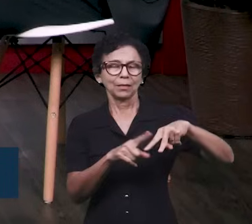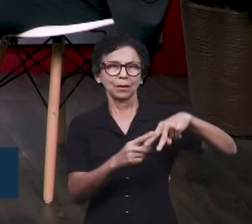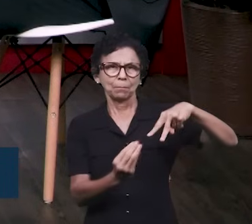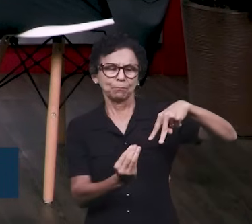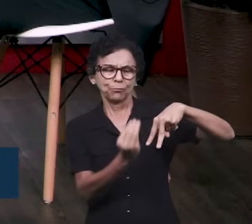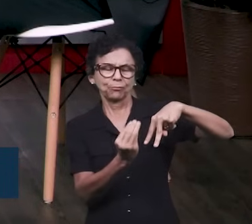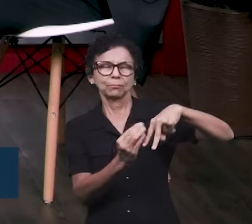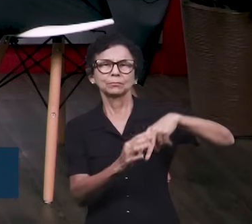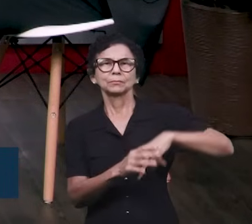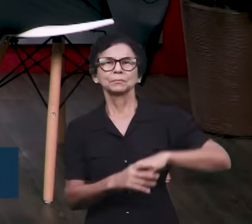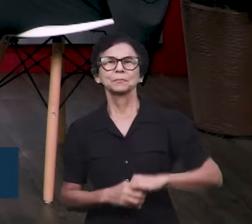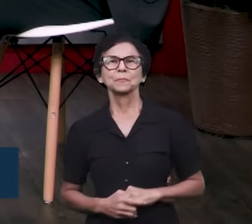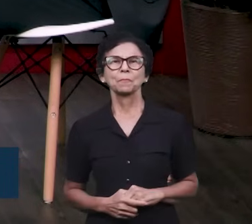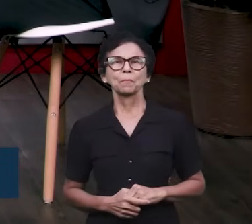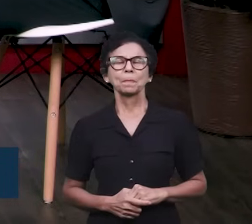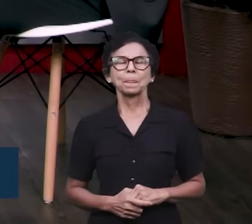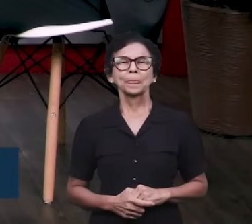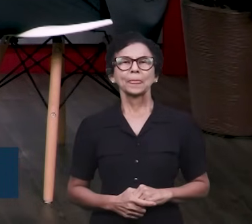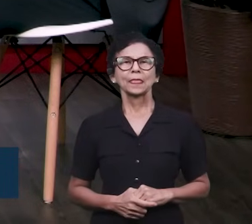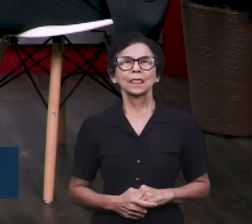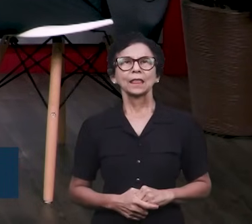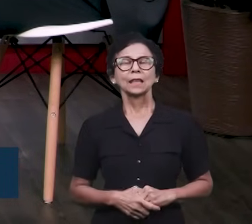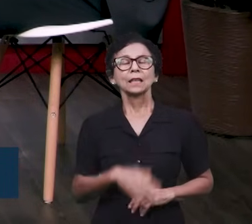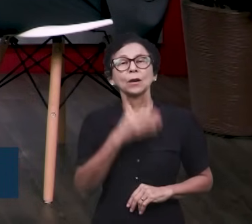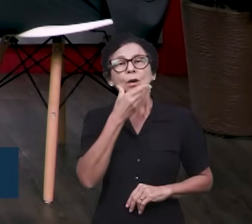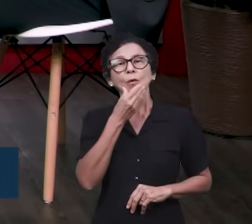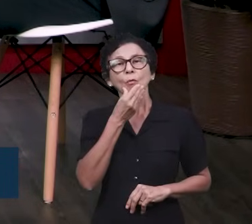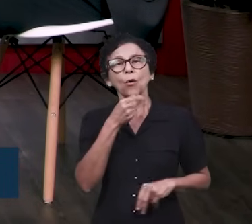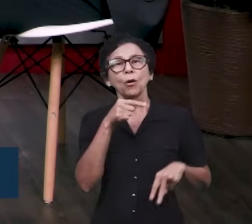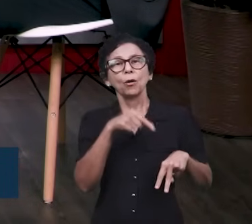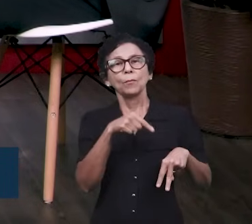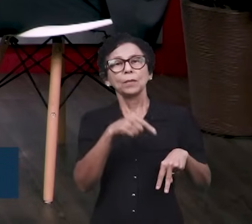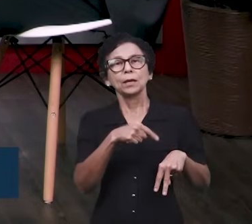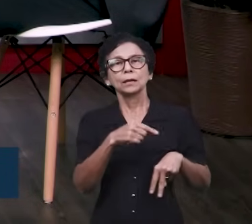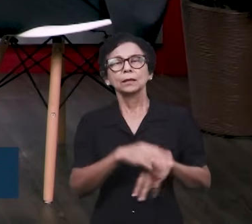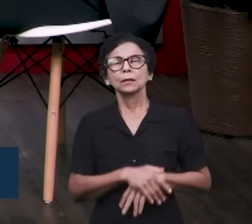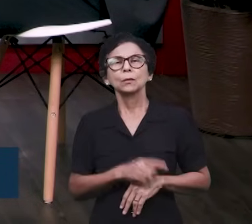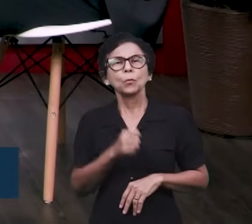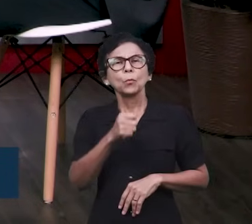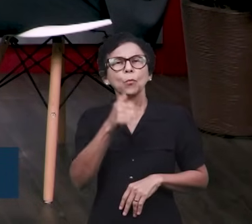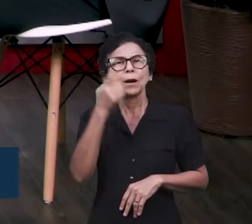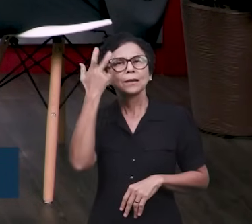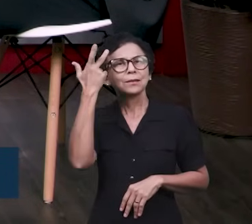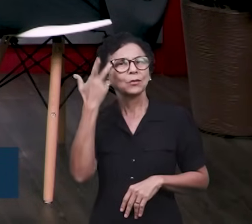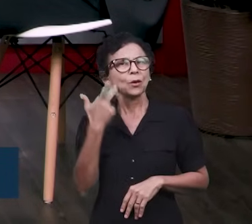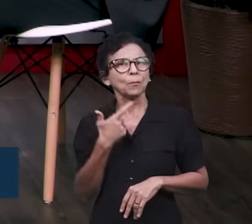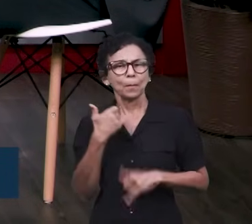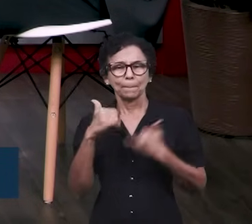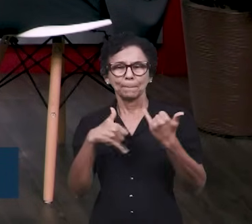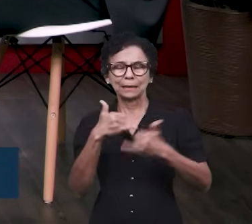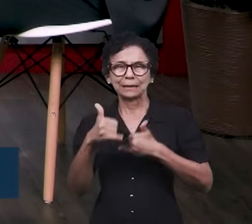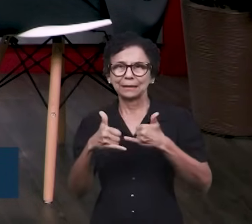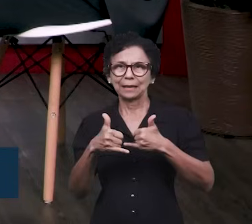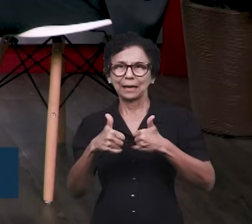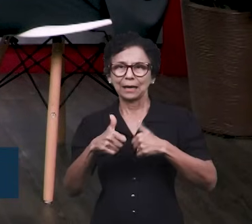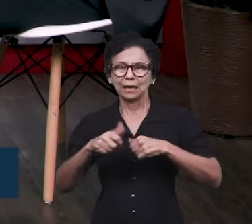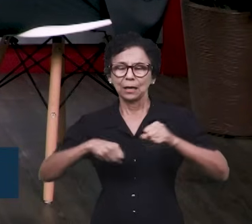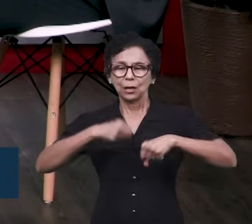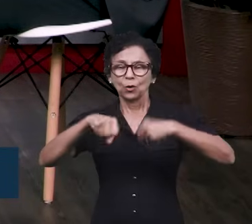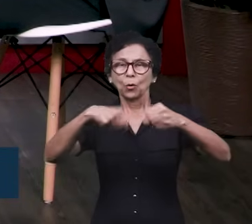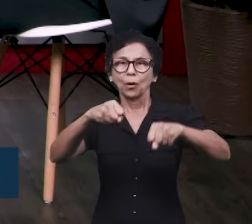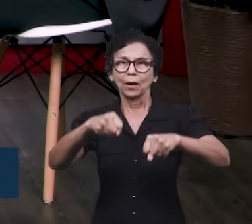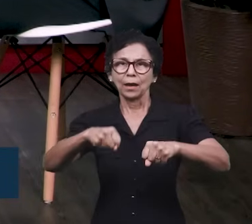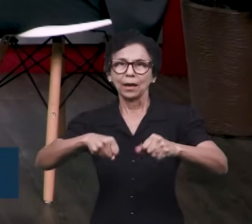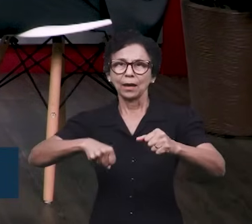Jonildo passou a ter uma vida muito próxima do normal, brincar, correr, jogar bola.